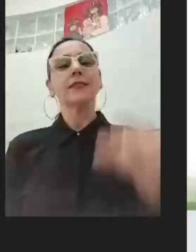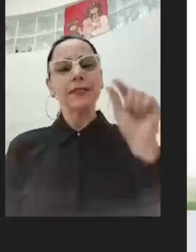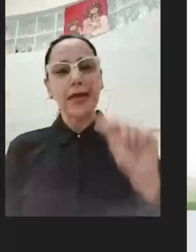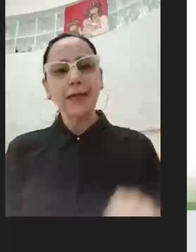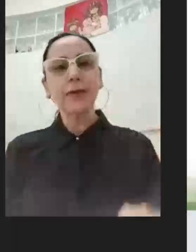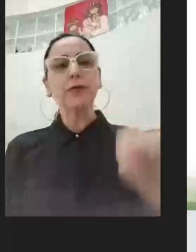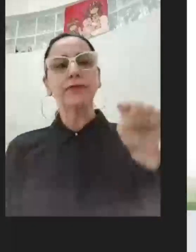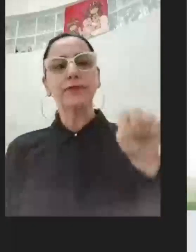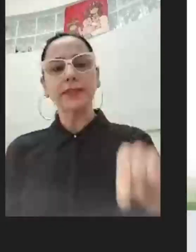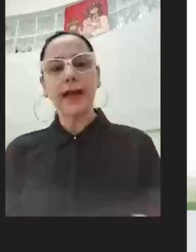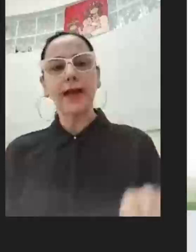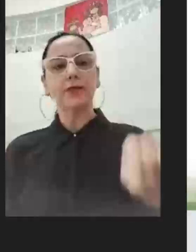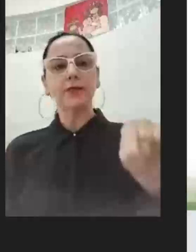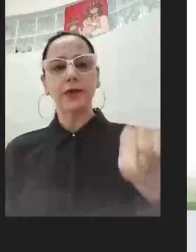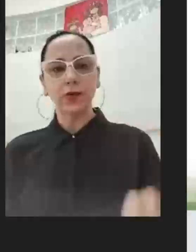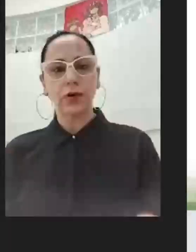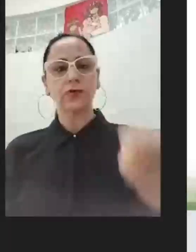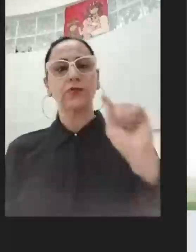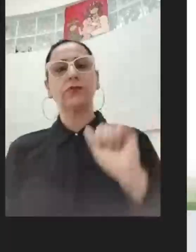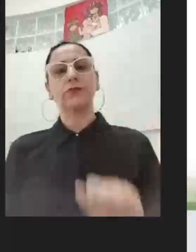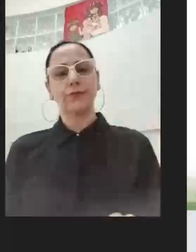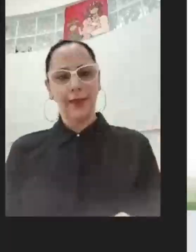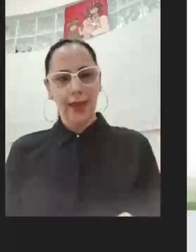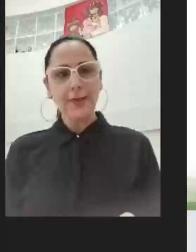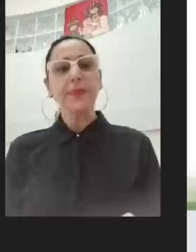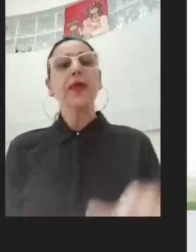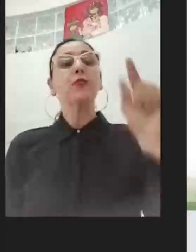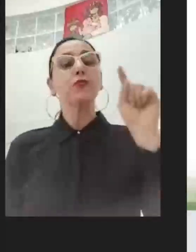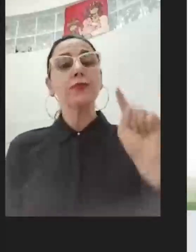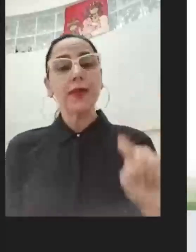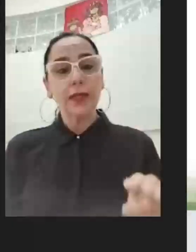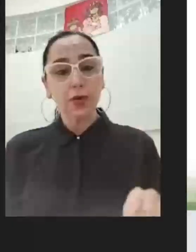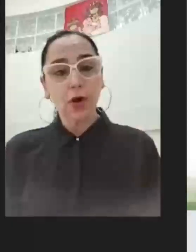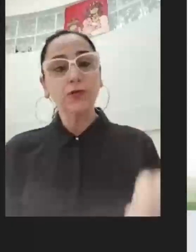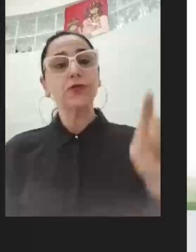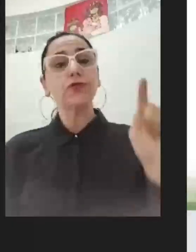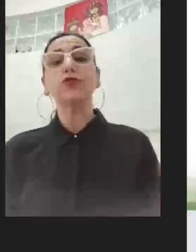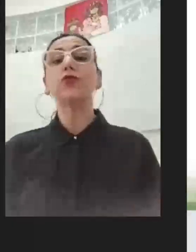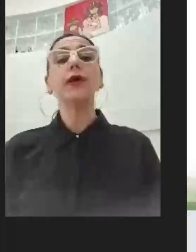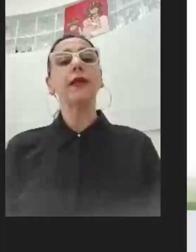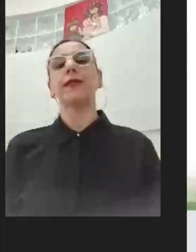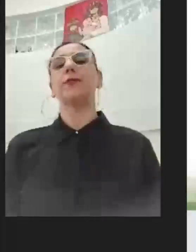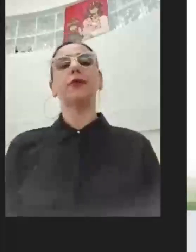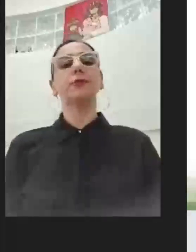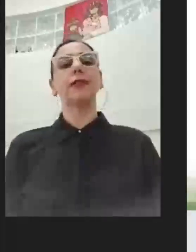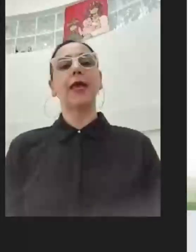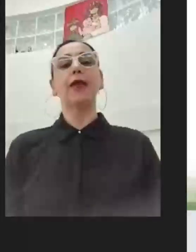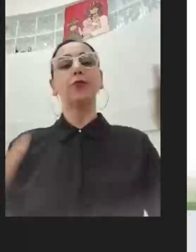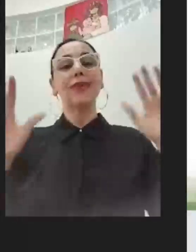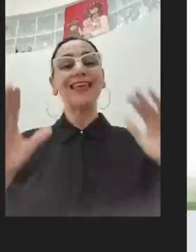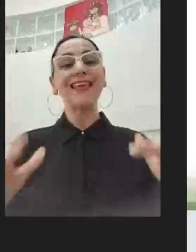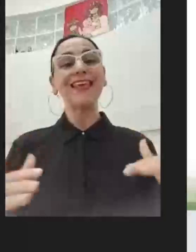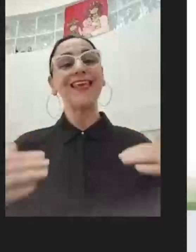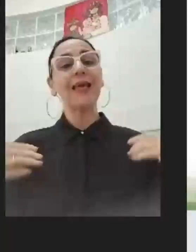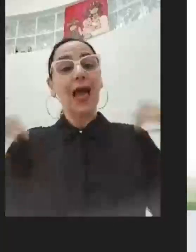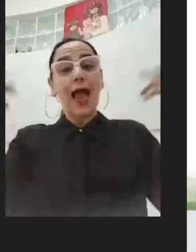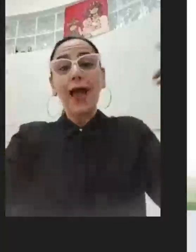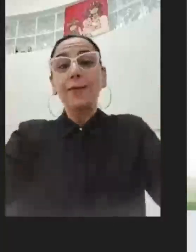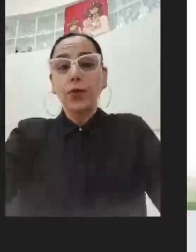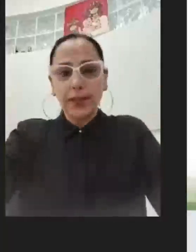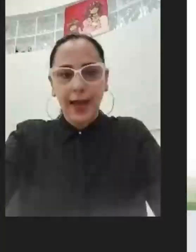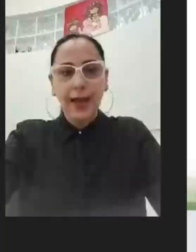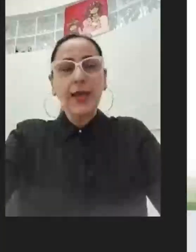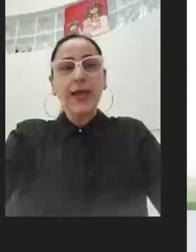saibam. Saibam levantar um diagnóstico, tá? Um diagnóstico no aleitamento materno